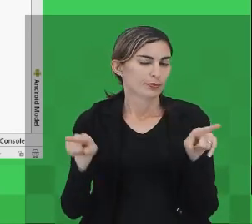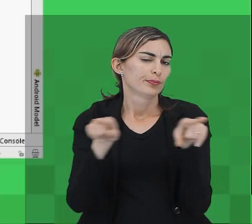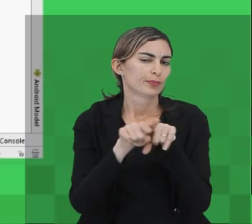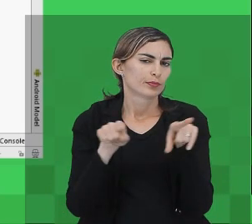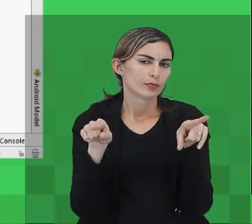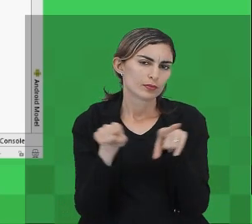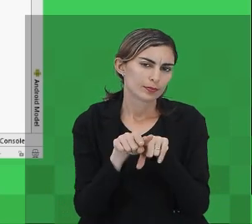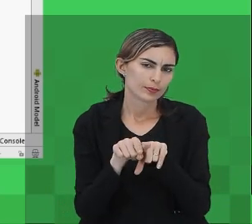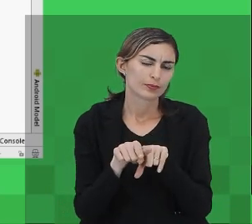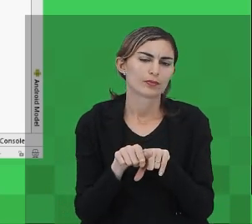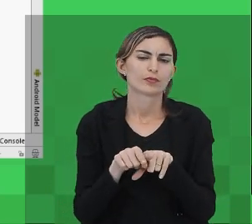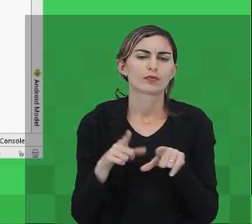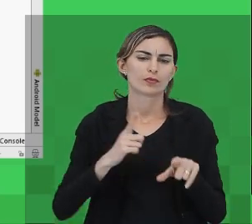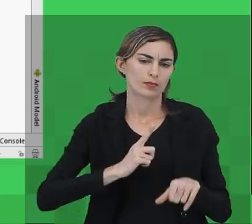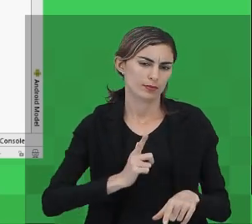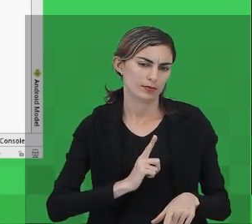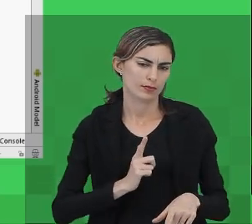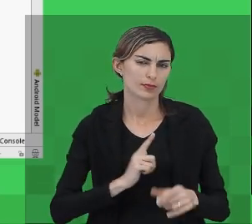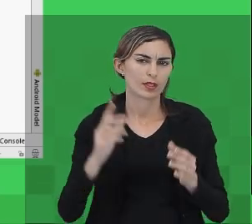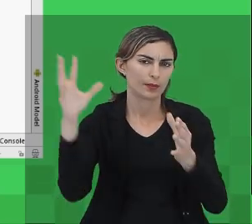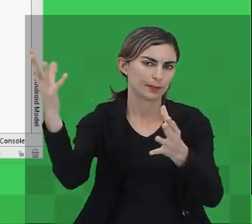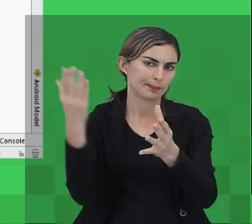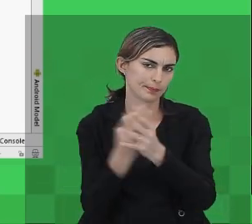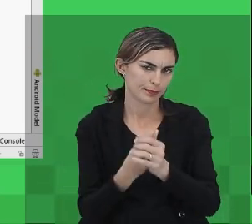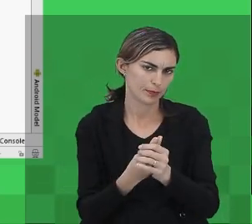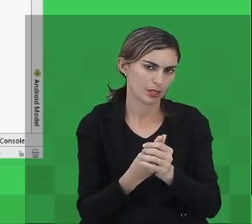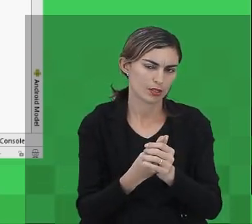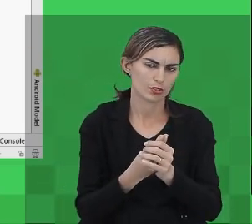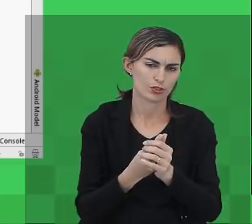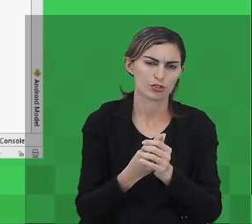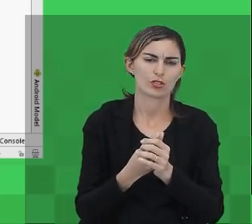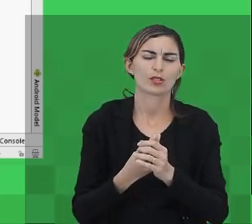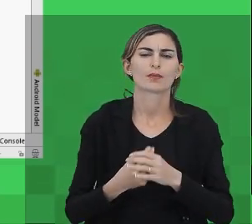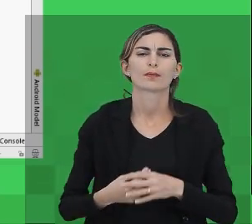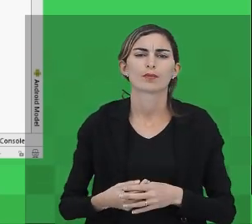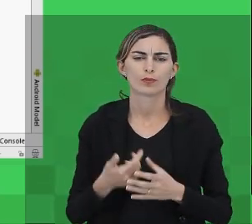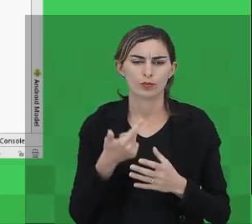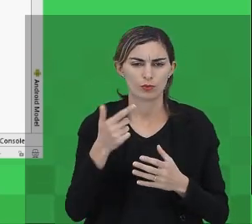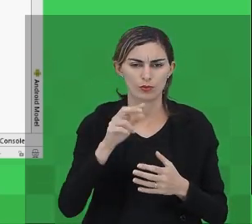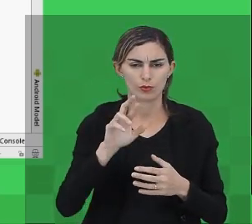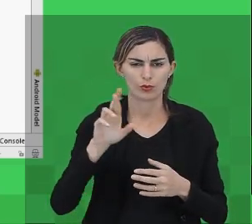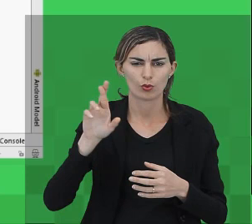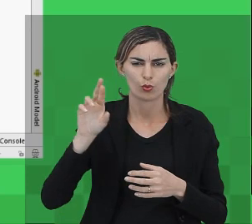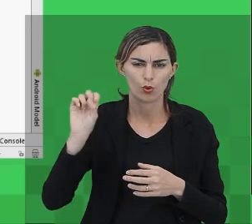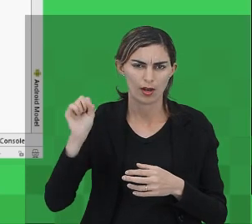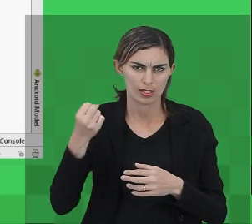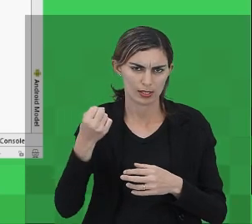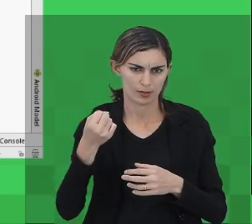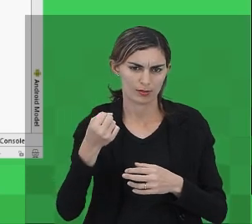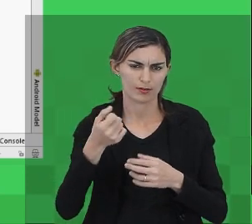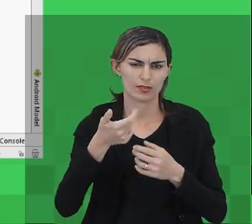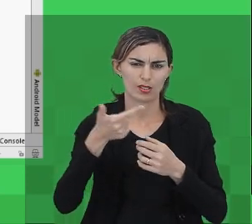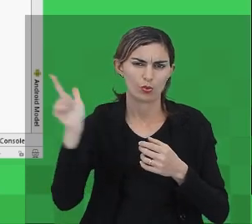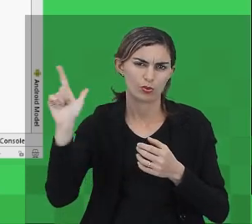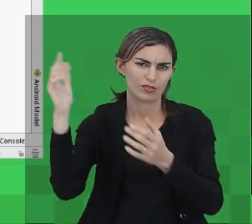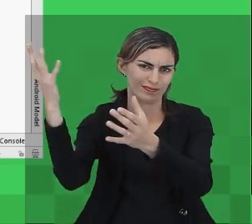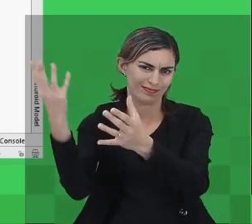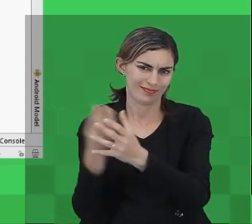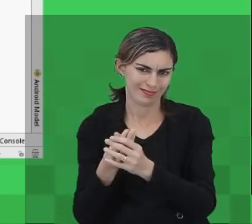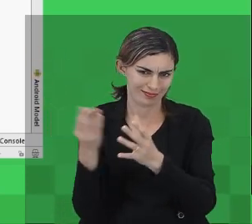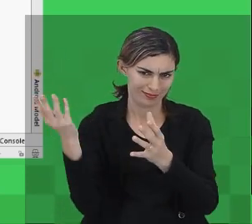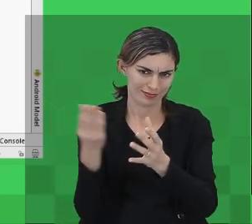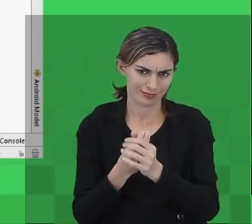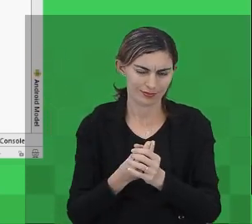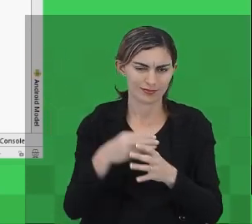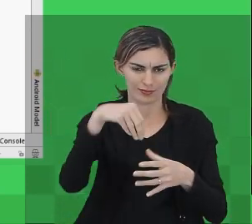O projeto também ele possui essa pasta Res, de Resource. Ele vai ter algumas